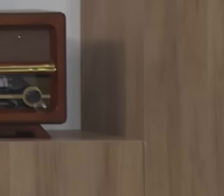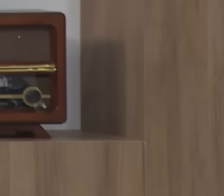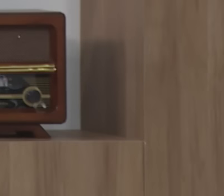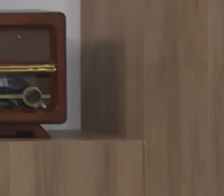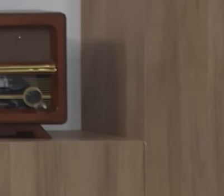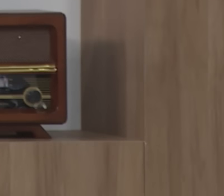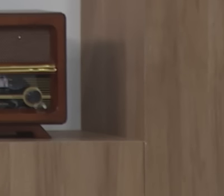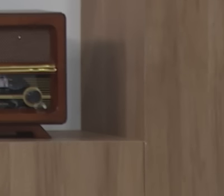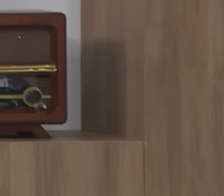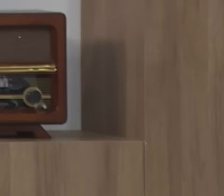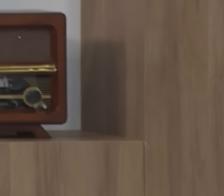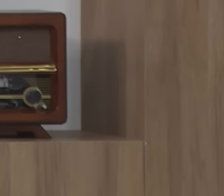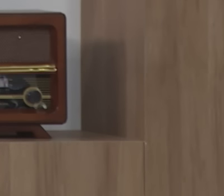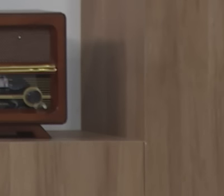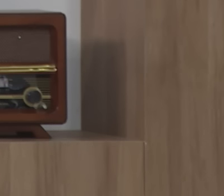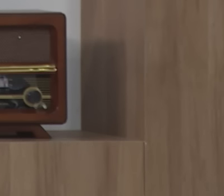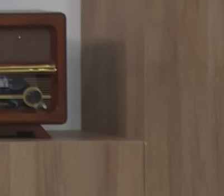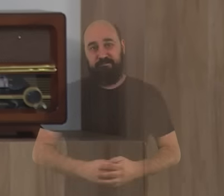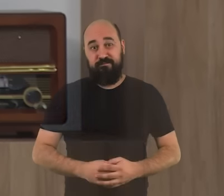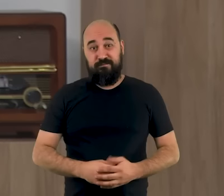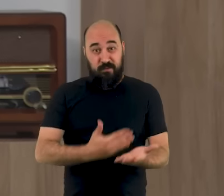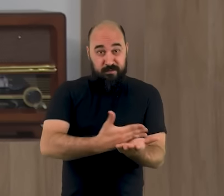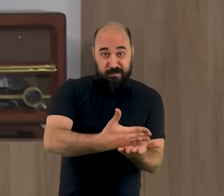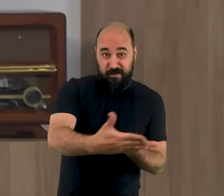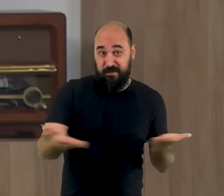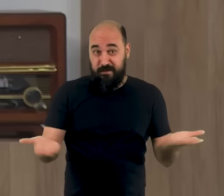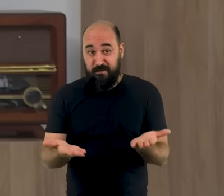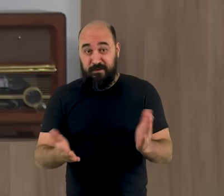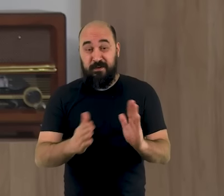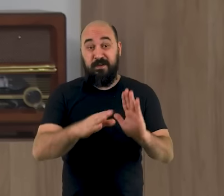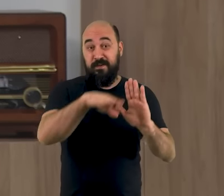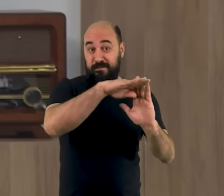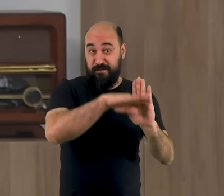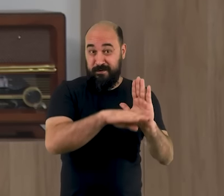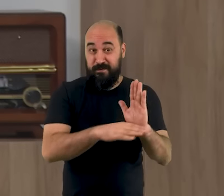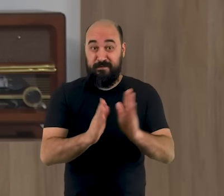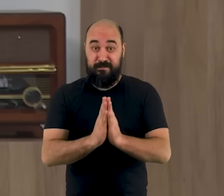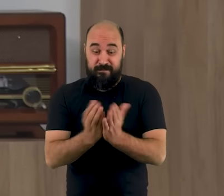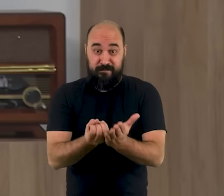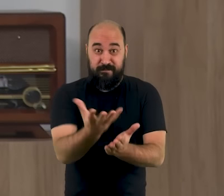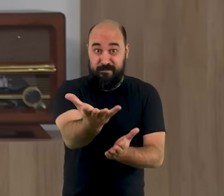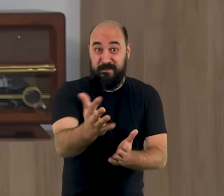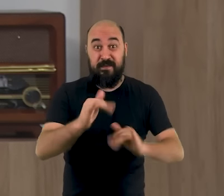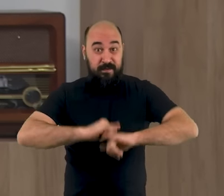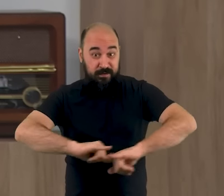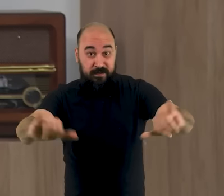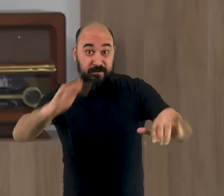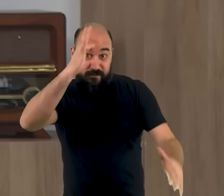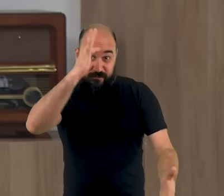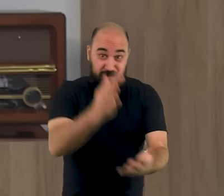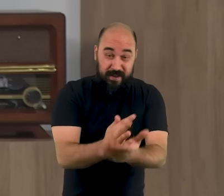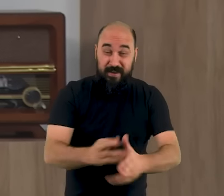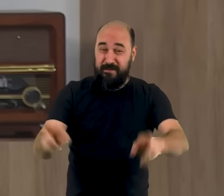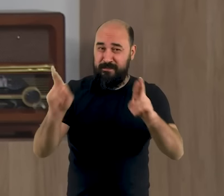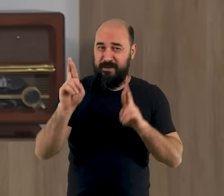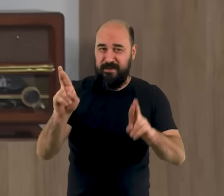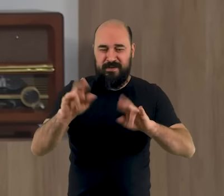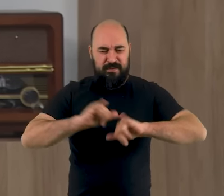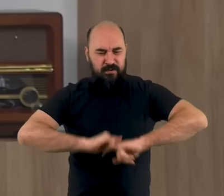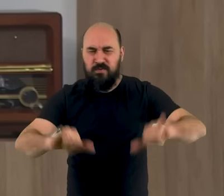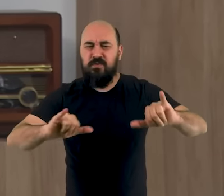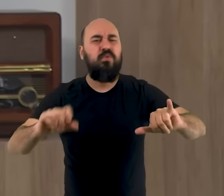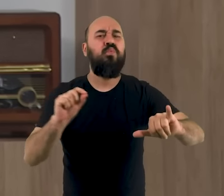Esta é a voz da profecia, uma mensagem de fé e esperança que anuncia a volta do Senhor.